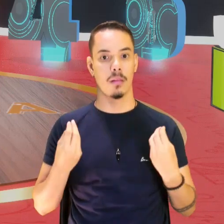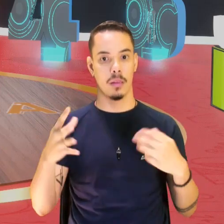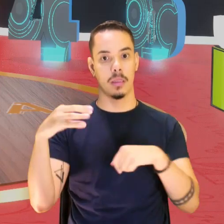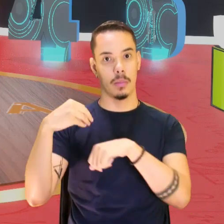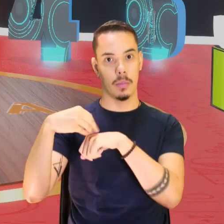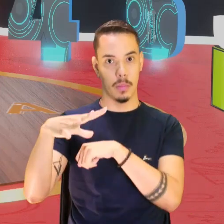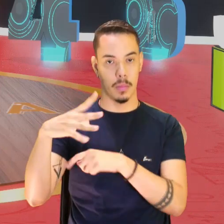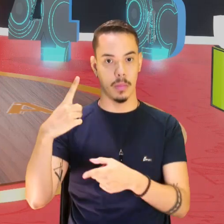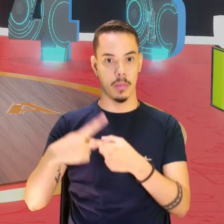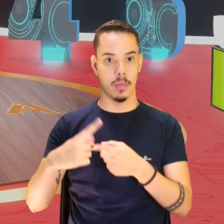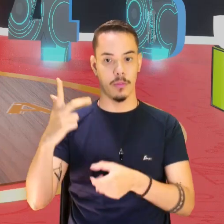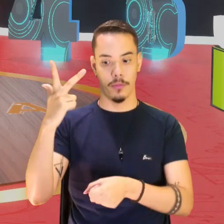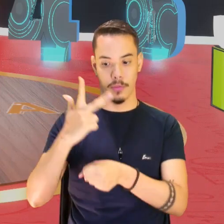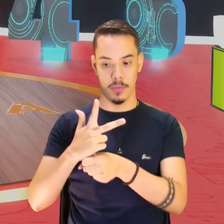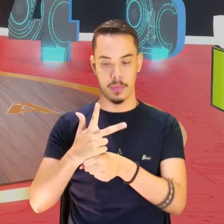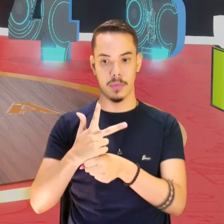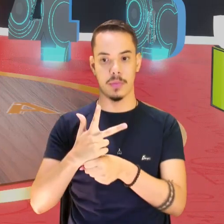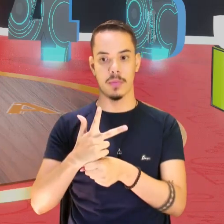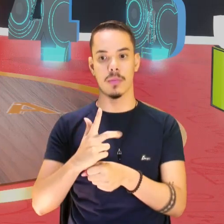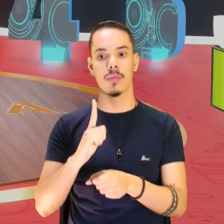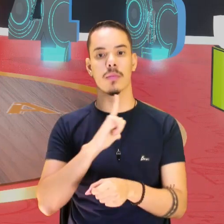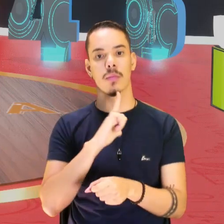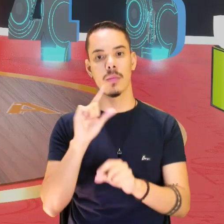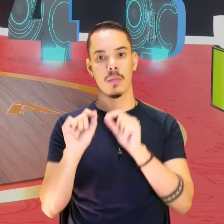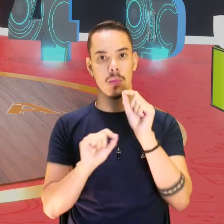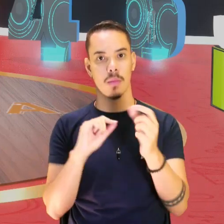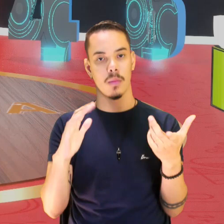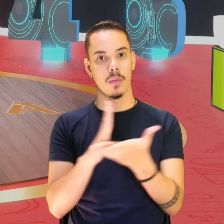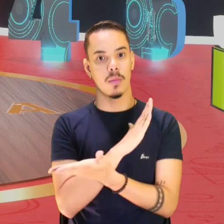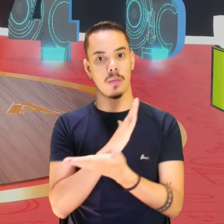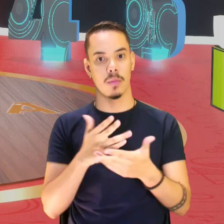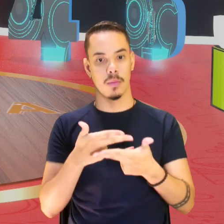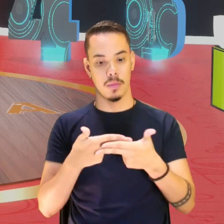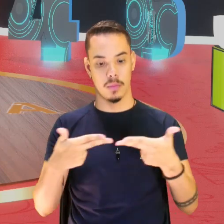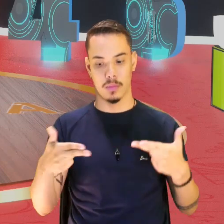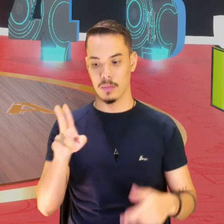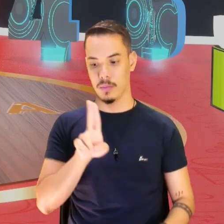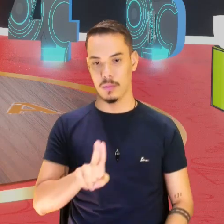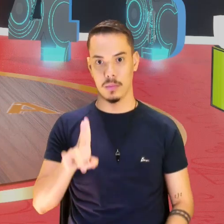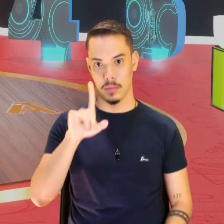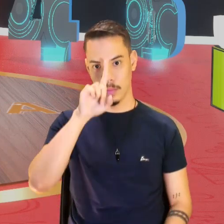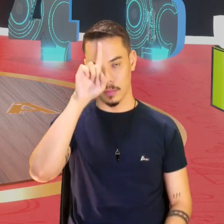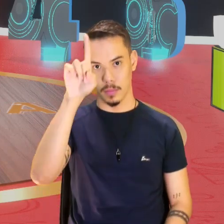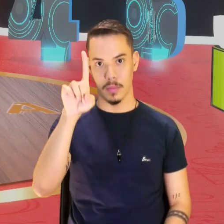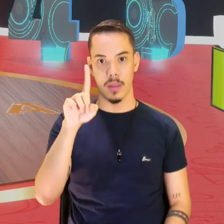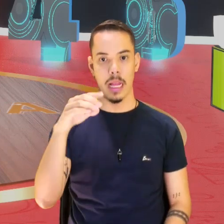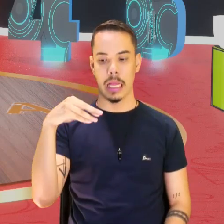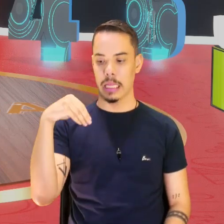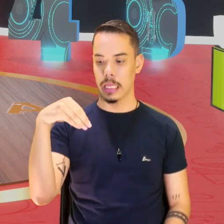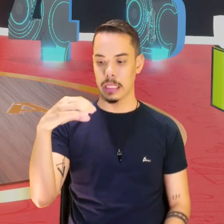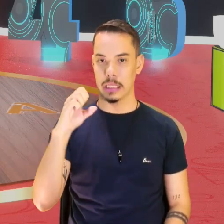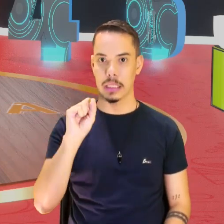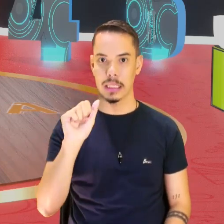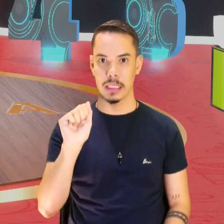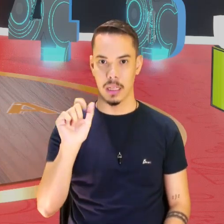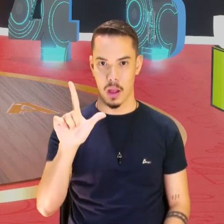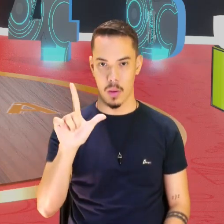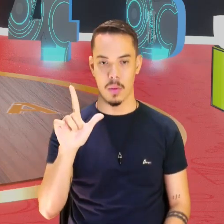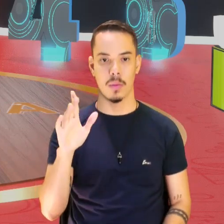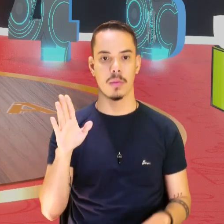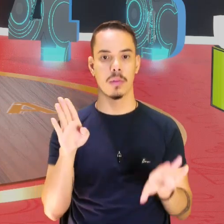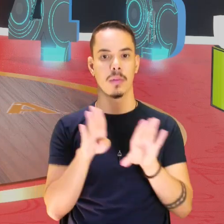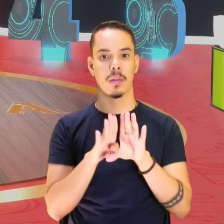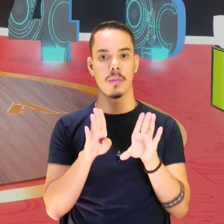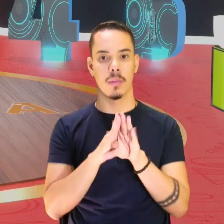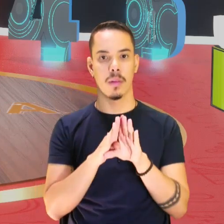no vídeo, né, dizia alguma coisa de usar aquela ideia do sal, né, da dosagem do sal